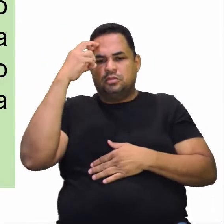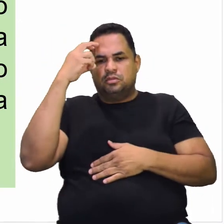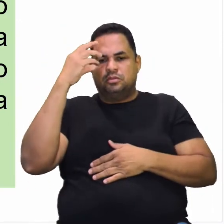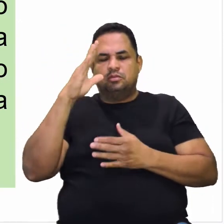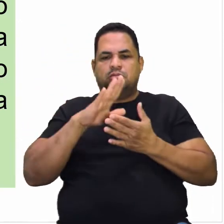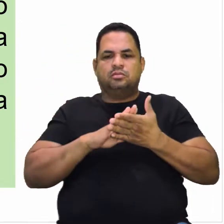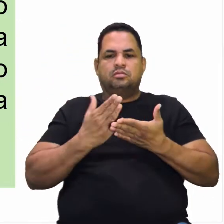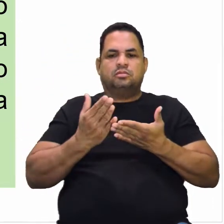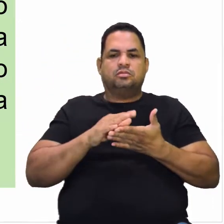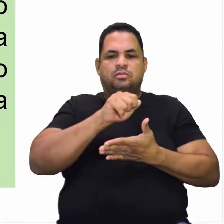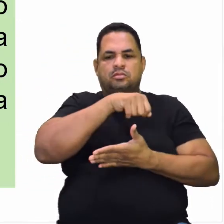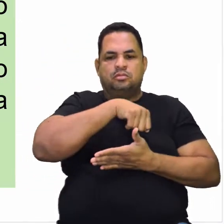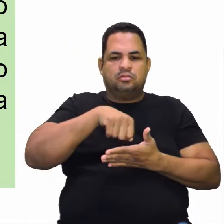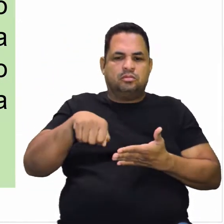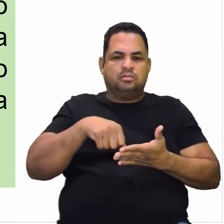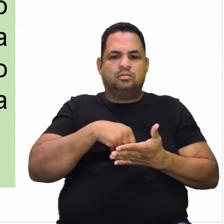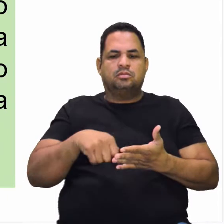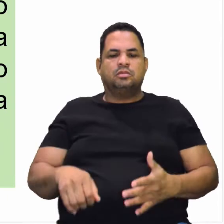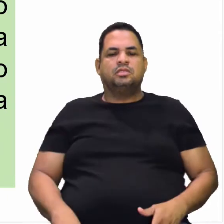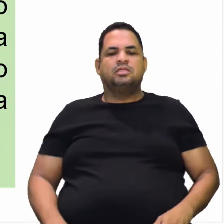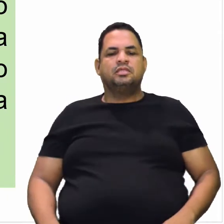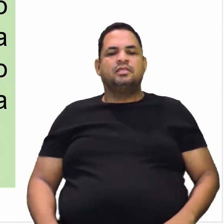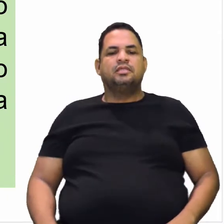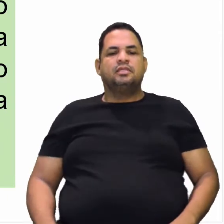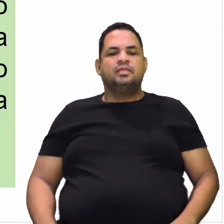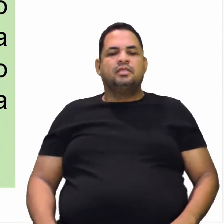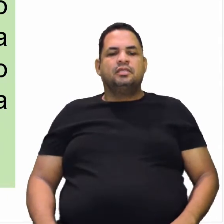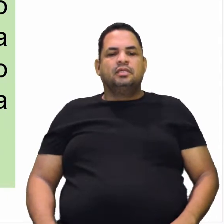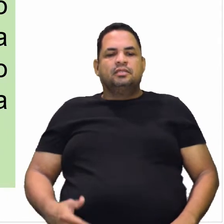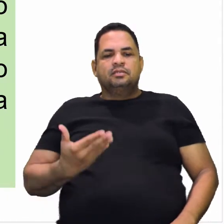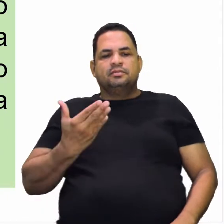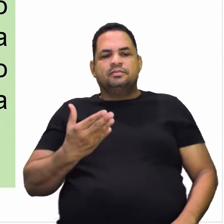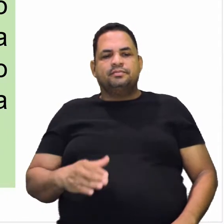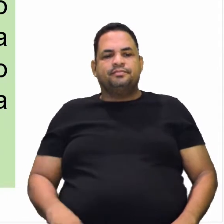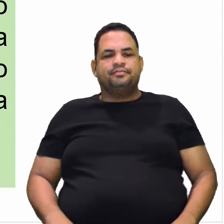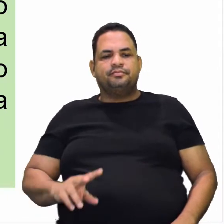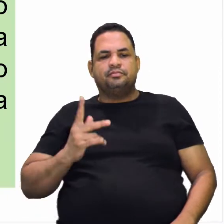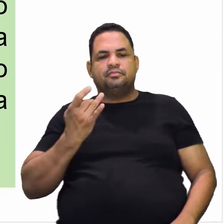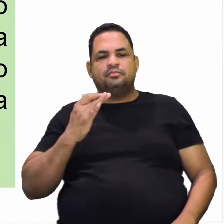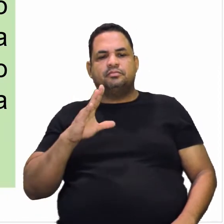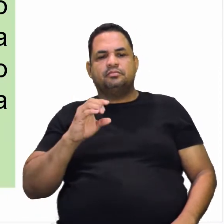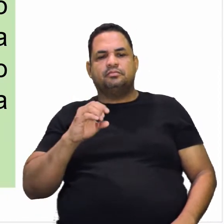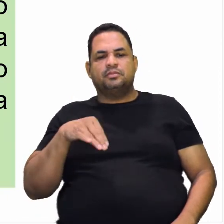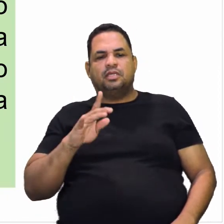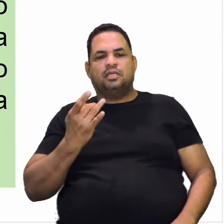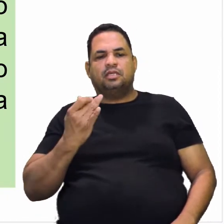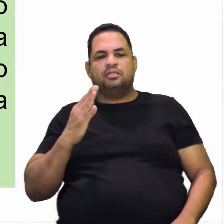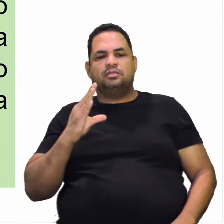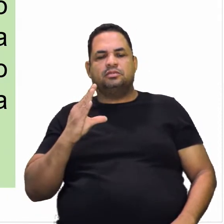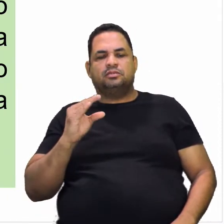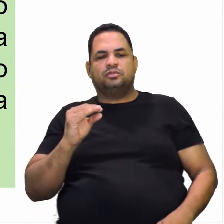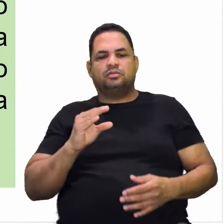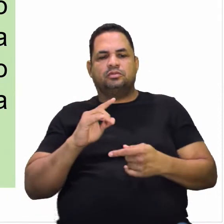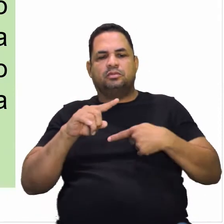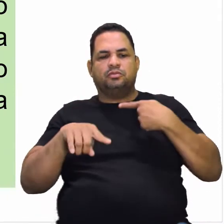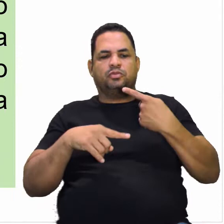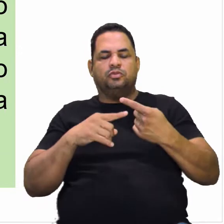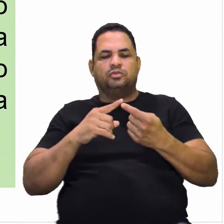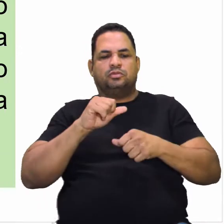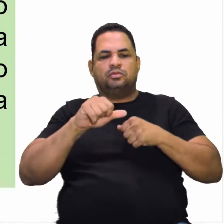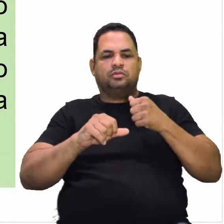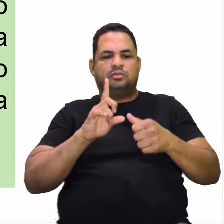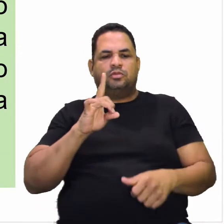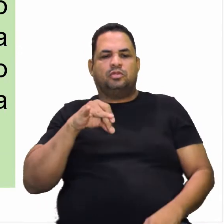mudar sua escrita. Então, os hieróglifos se tornam hieráticos. Os hieráticos se transformam